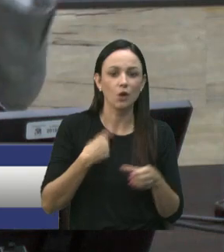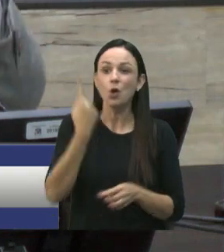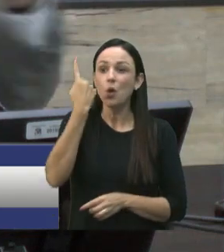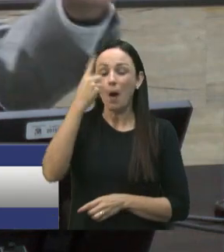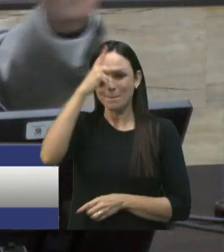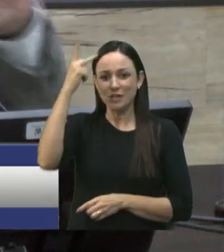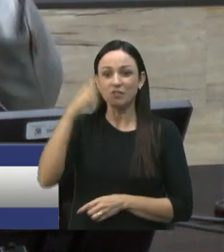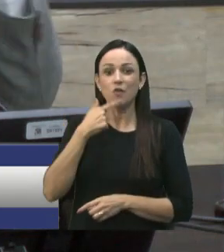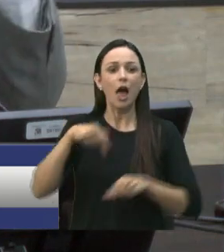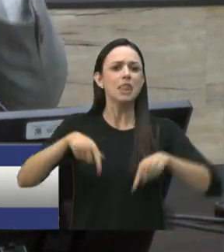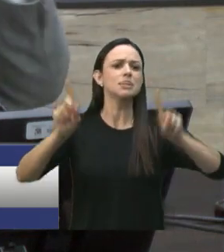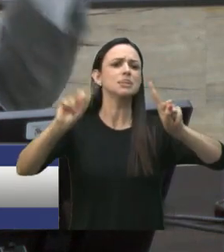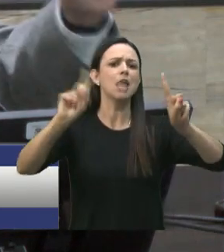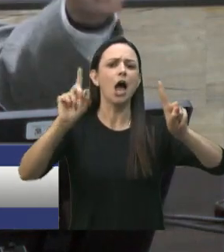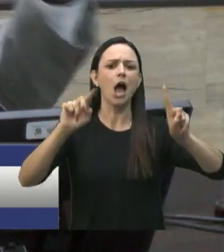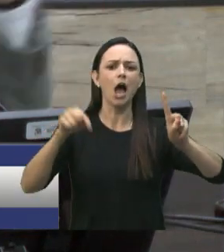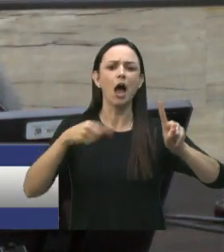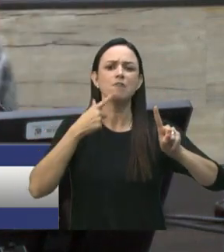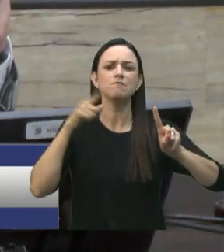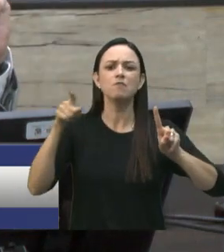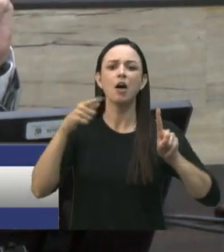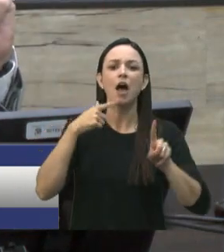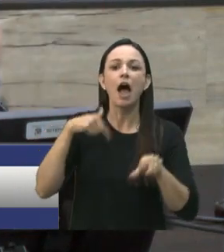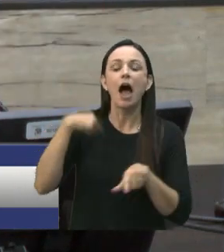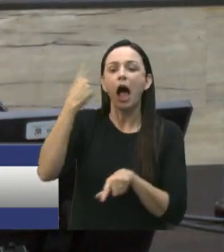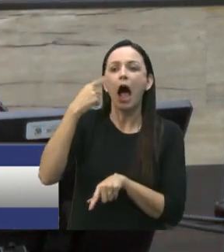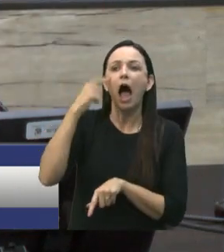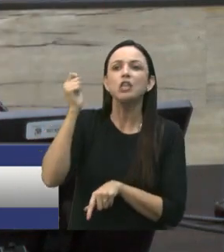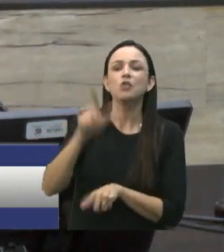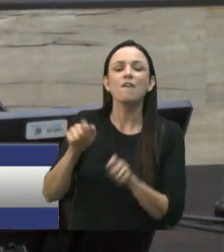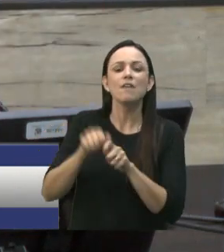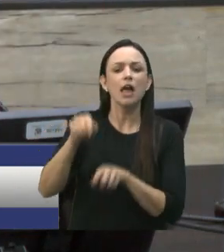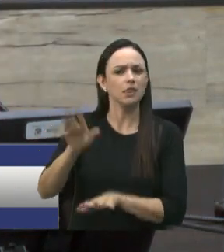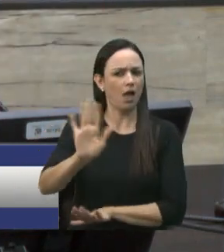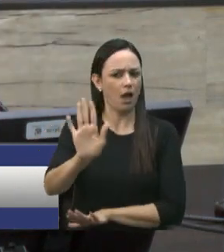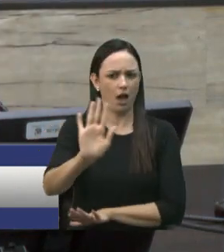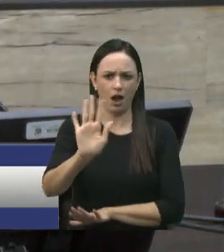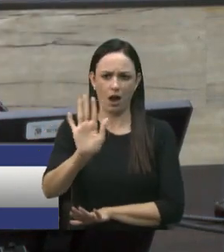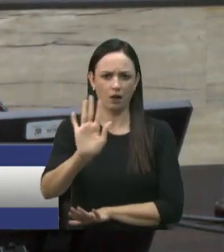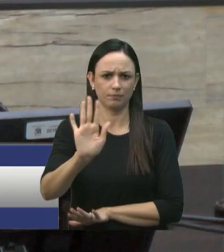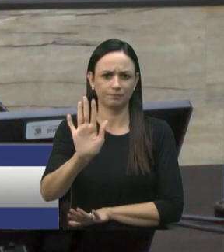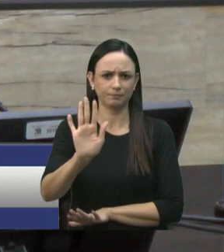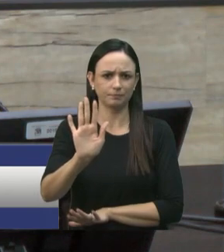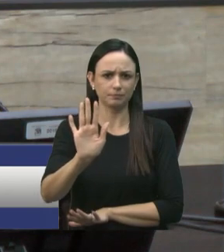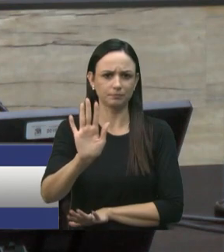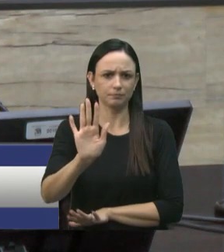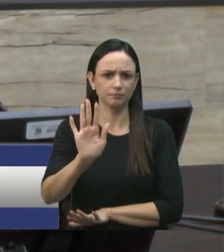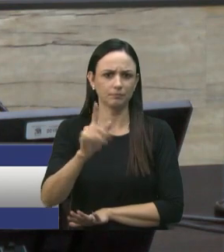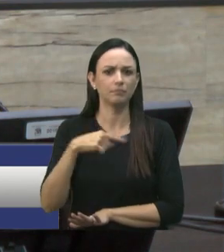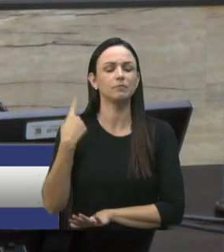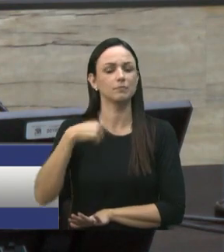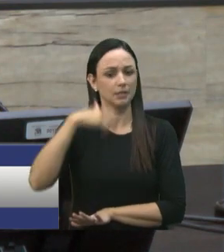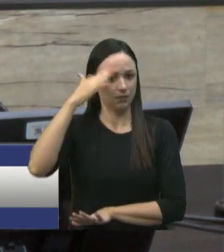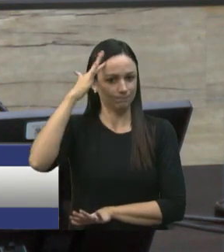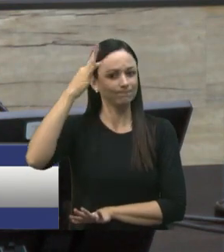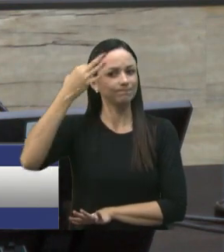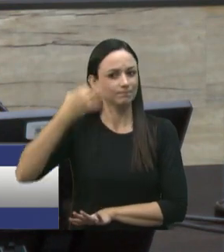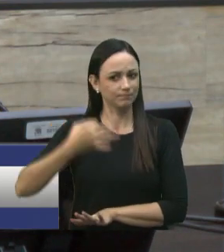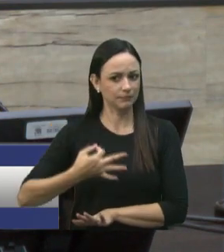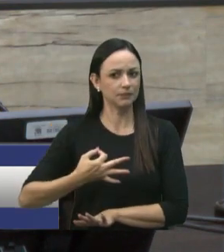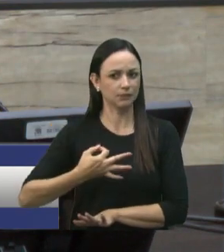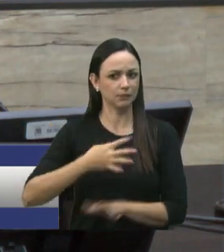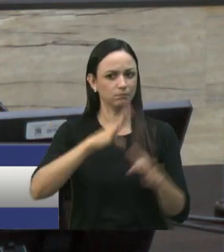olha, aqui a cara dos olhos azuis faz isso. Então é só para vocês entenderem. Temos que ser coerentes A